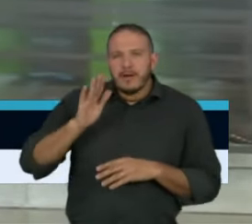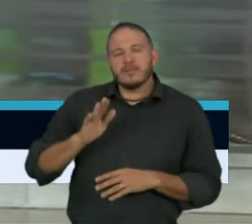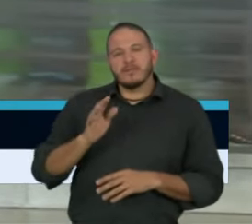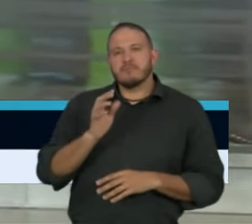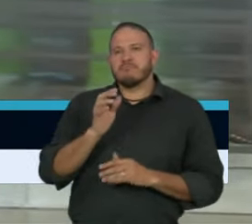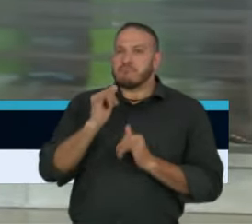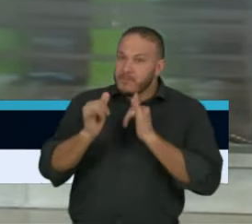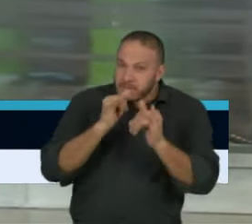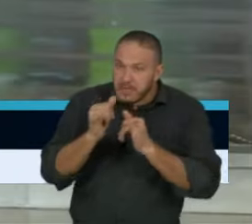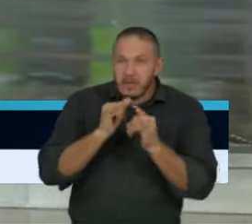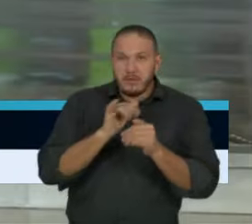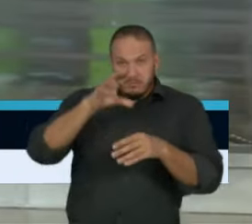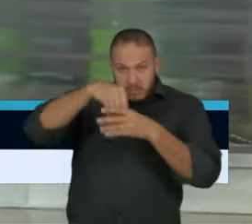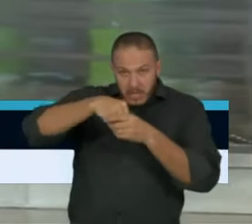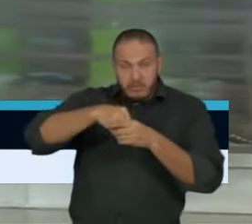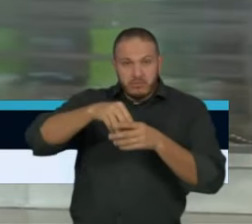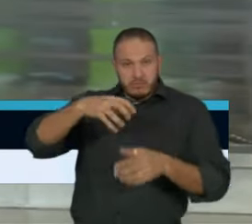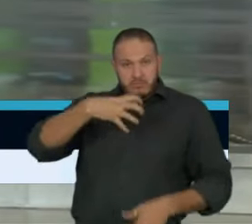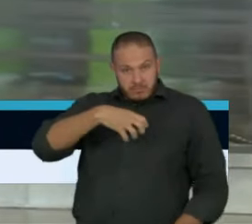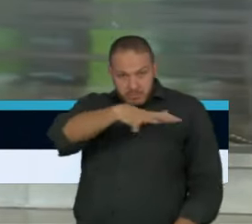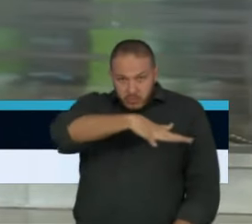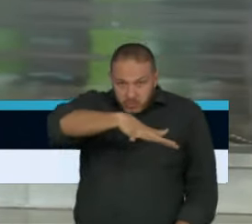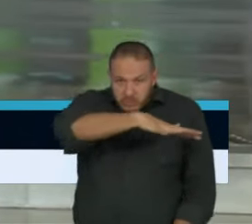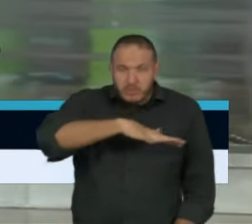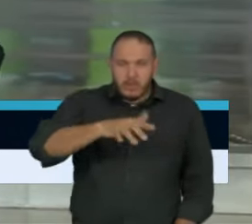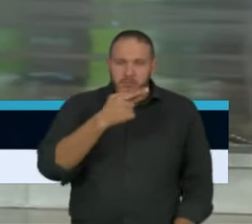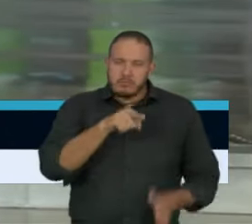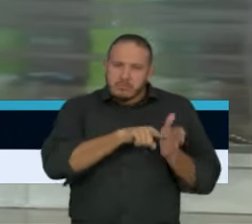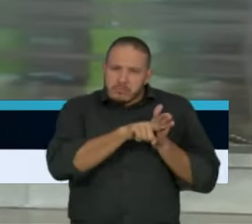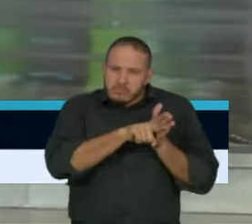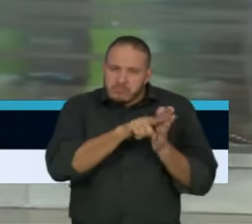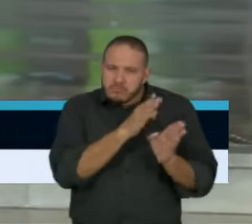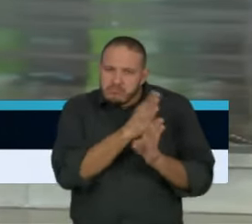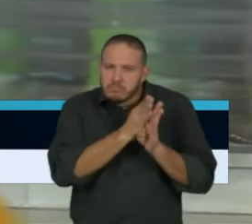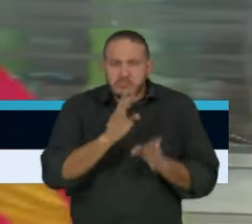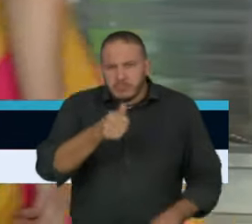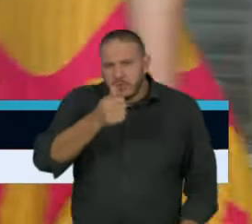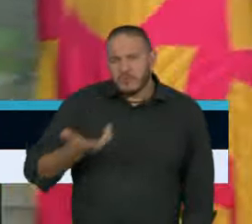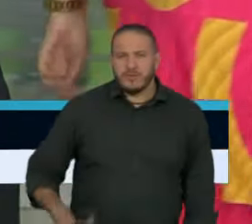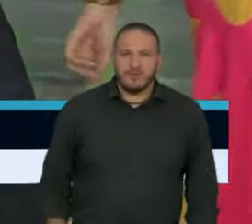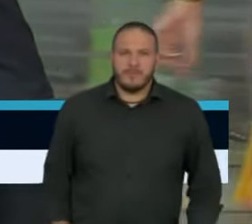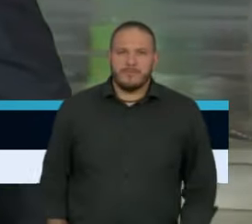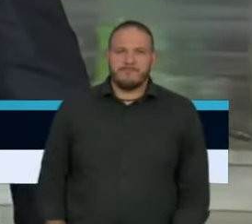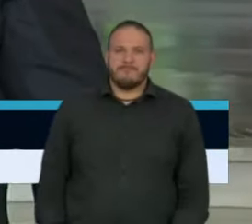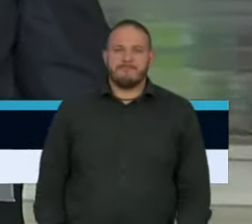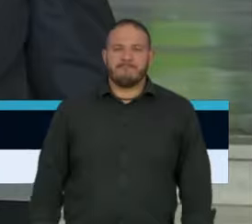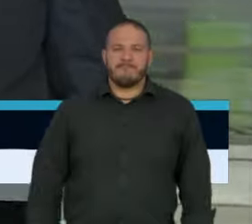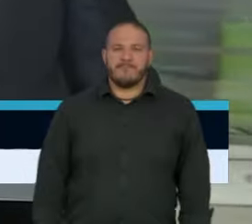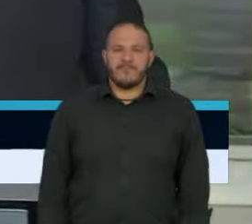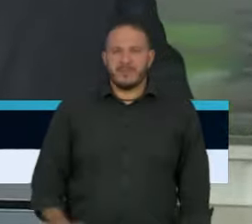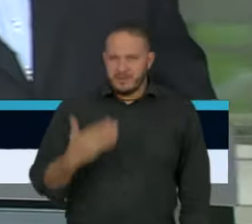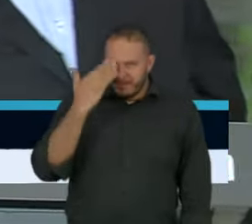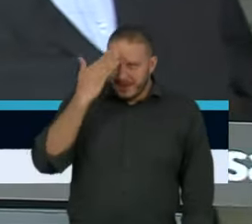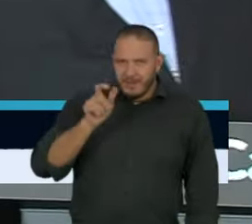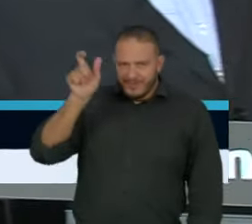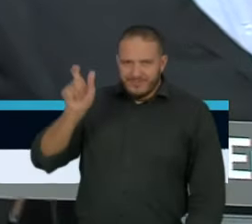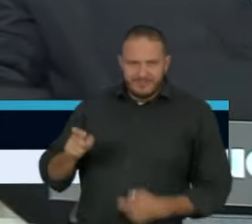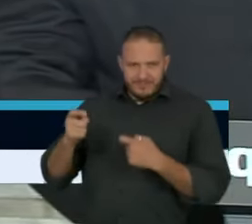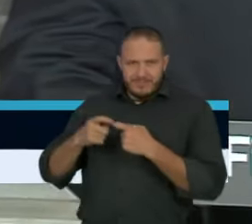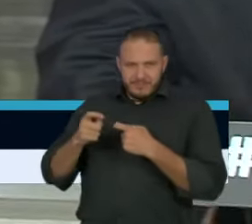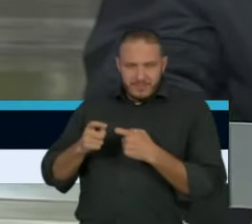notificar dentro de um quadro clínico adequado, melhor. Obrigado, German.